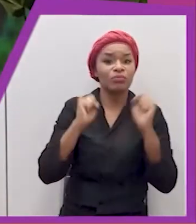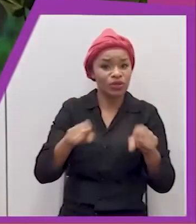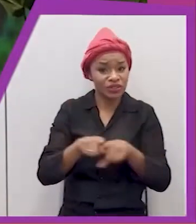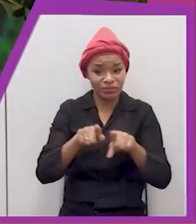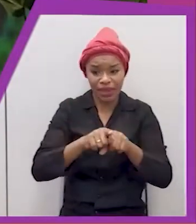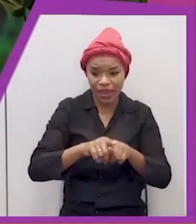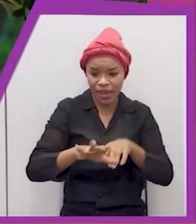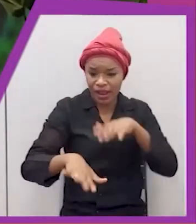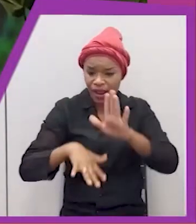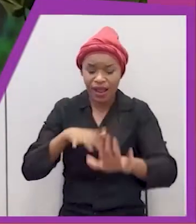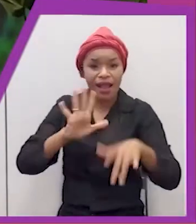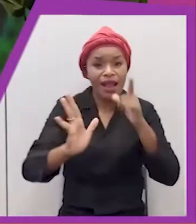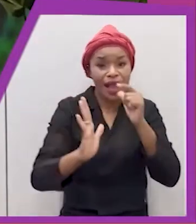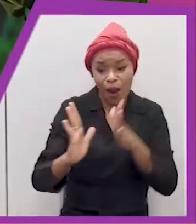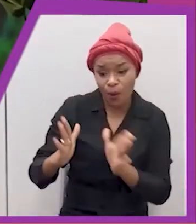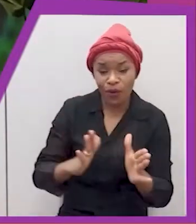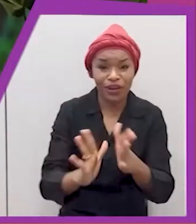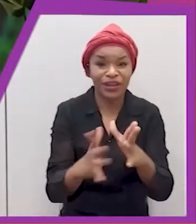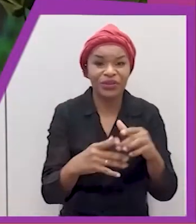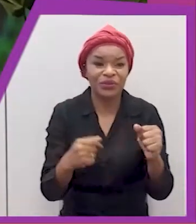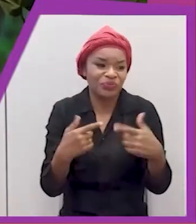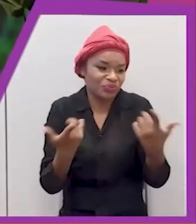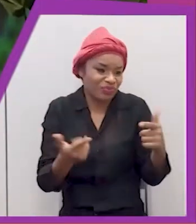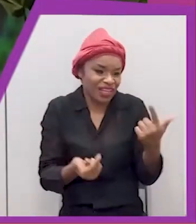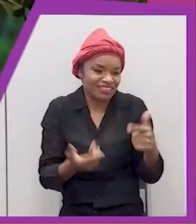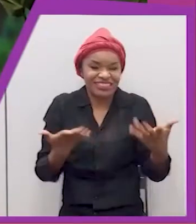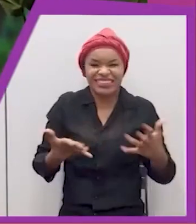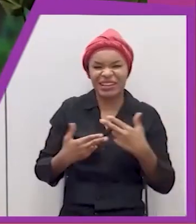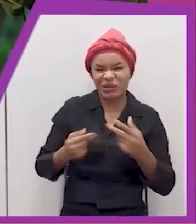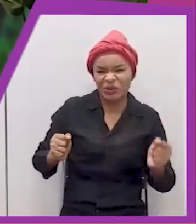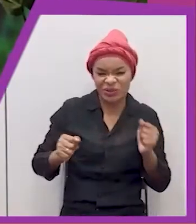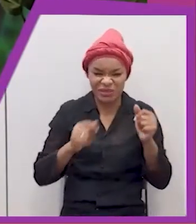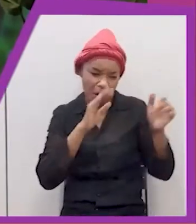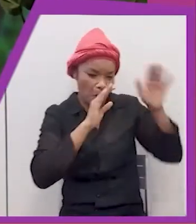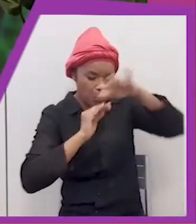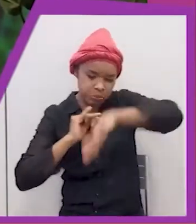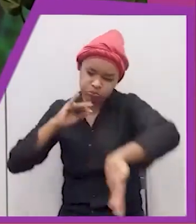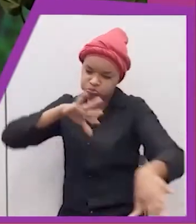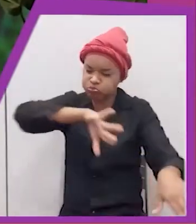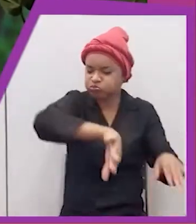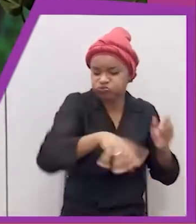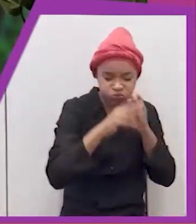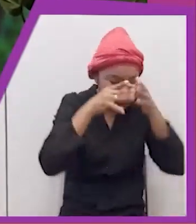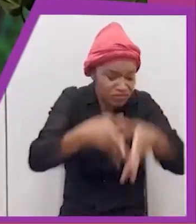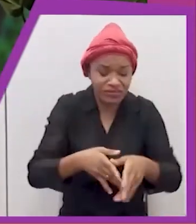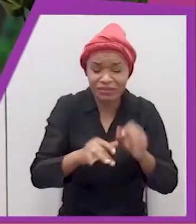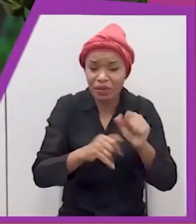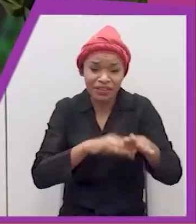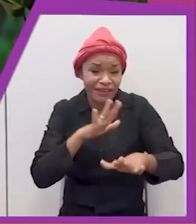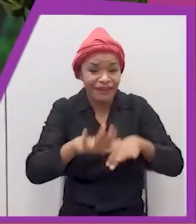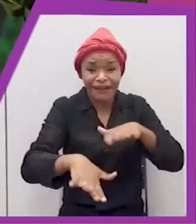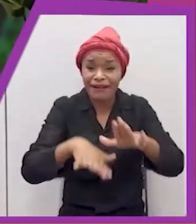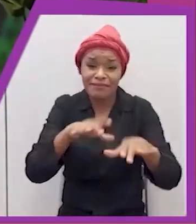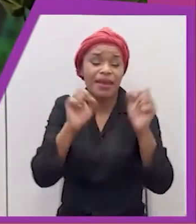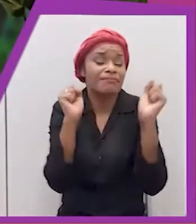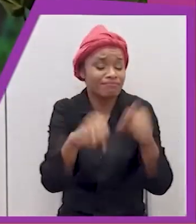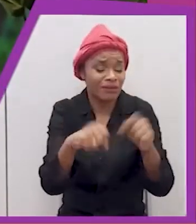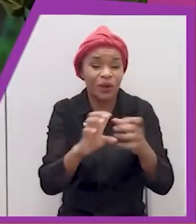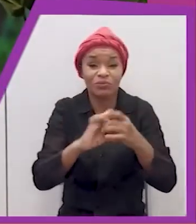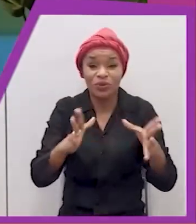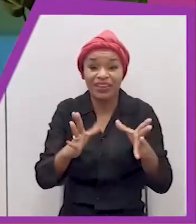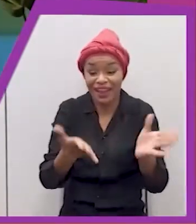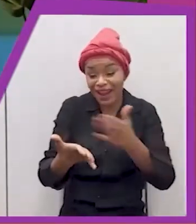na história e a história nada mais é do que vida algumas vidas cheias de alegria com fantasias com